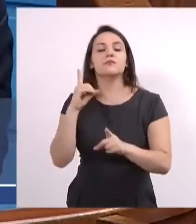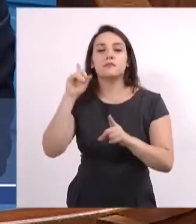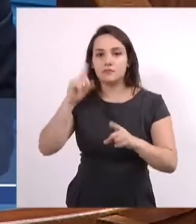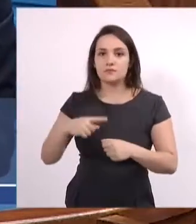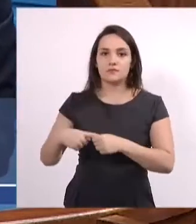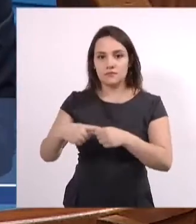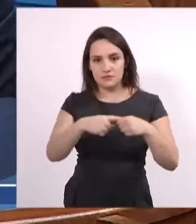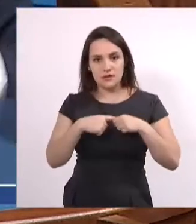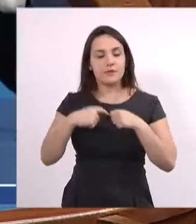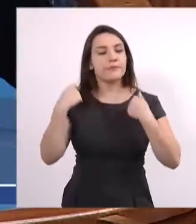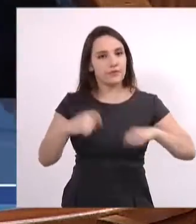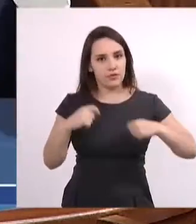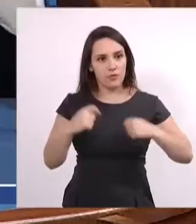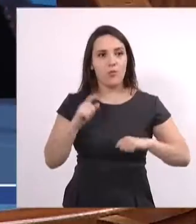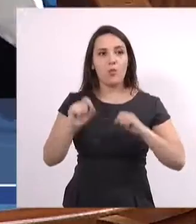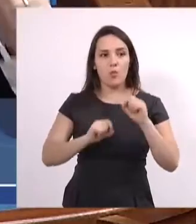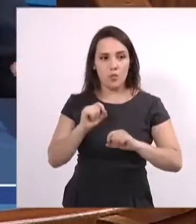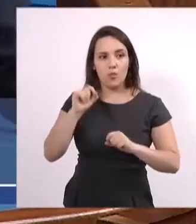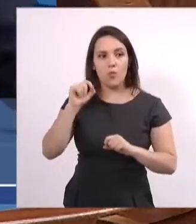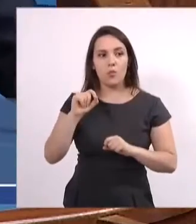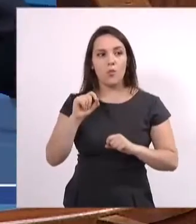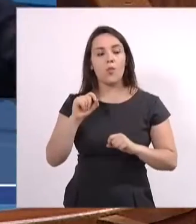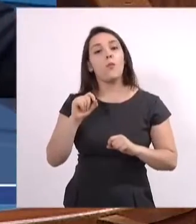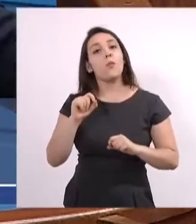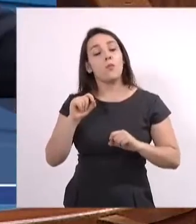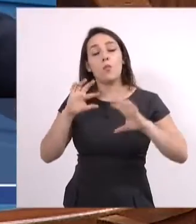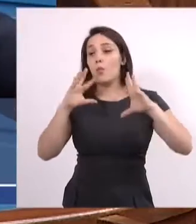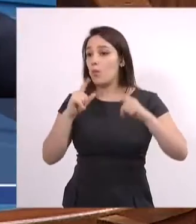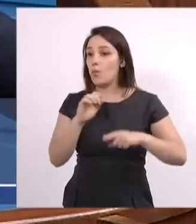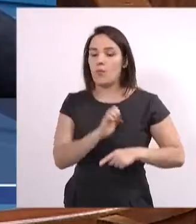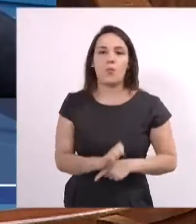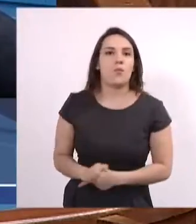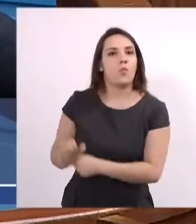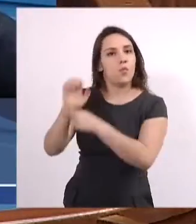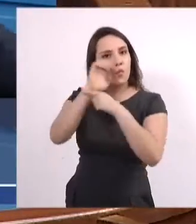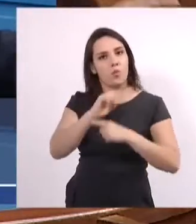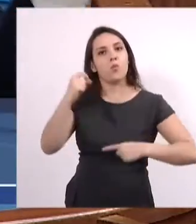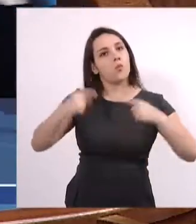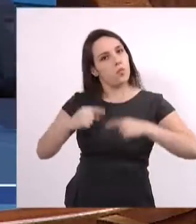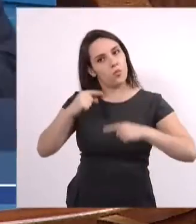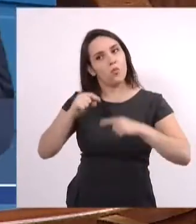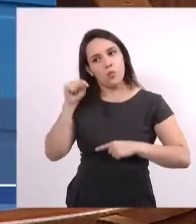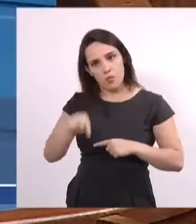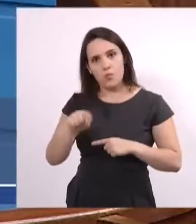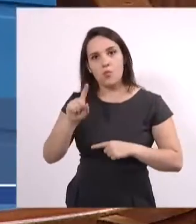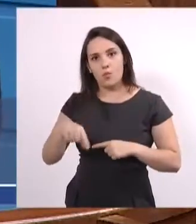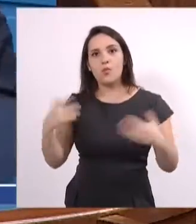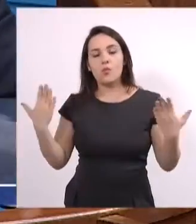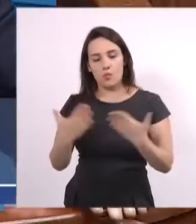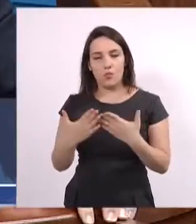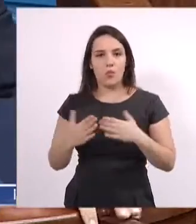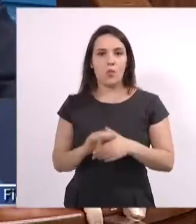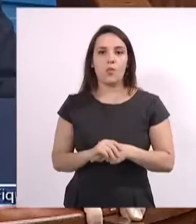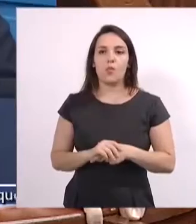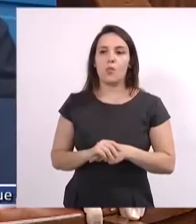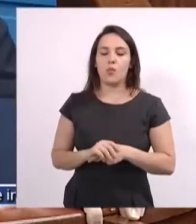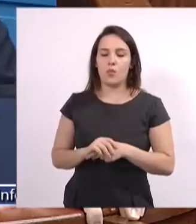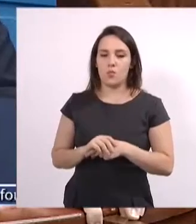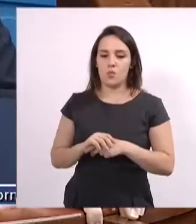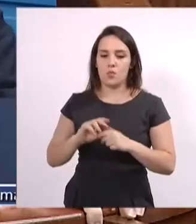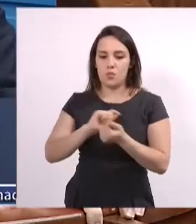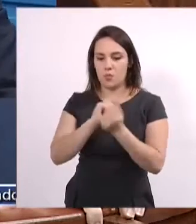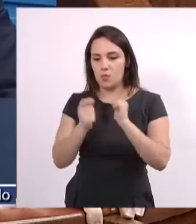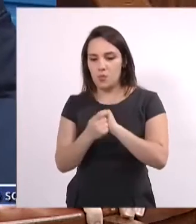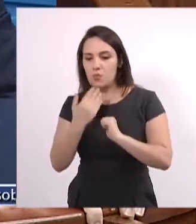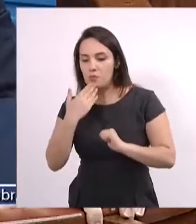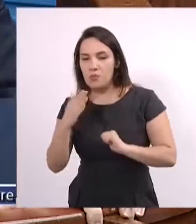discutido estadualmente em todos os estados da federação. E depois foi levado